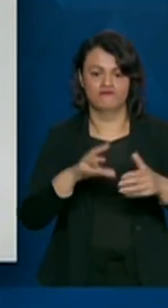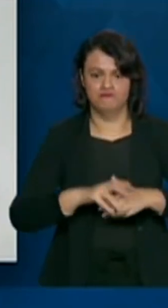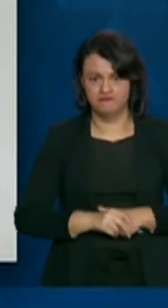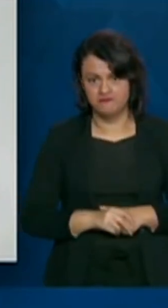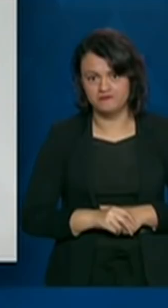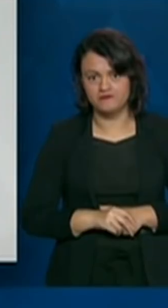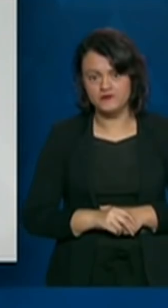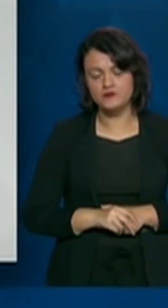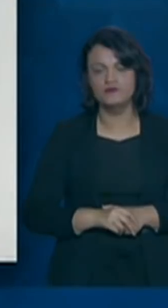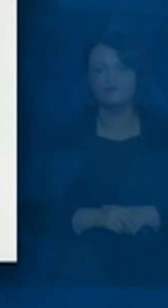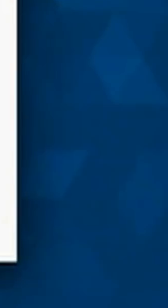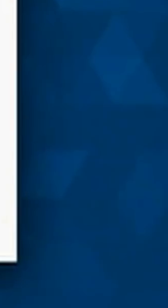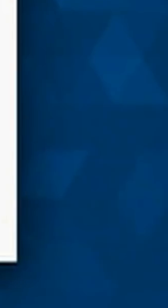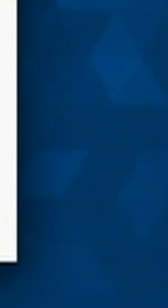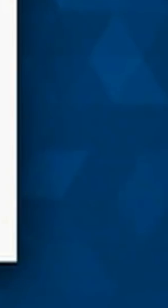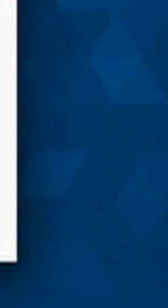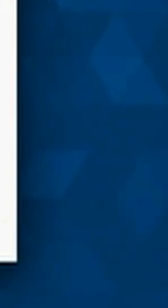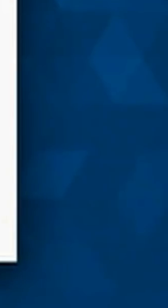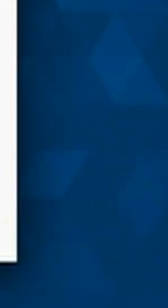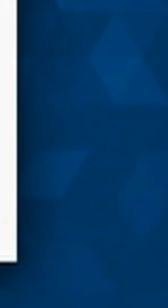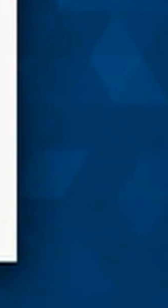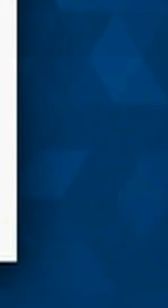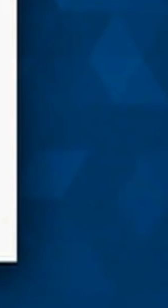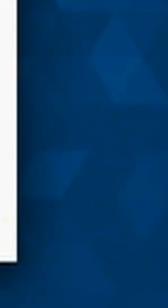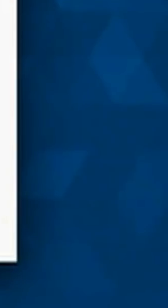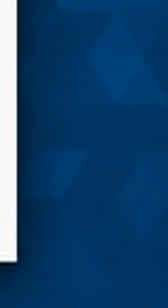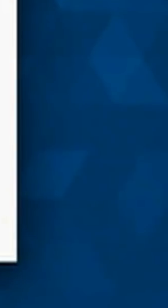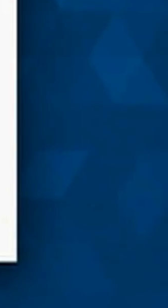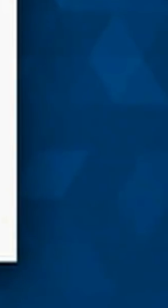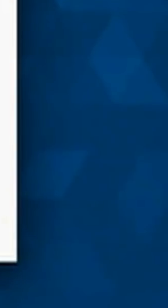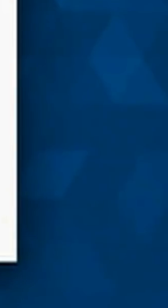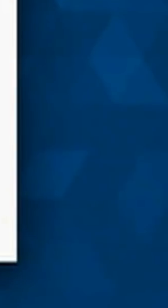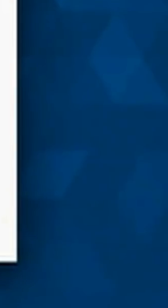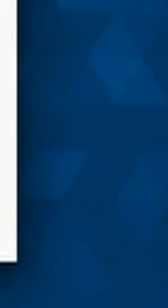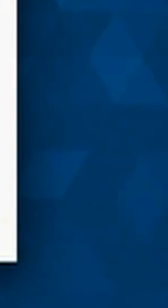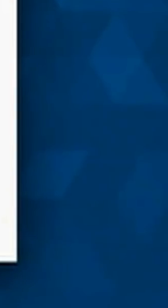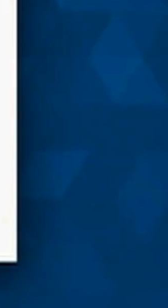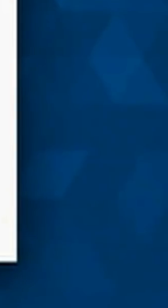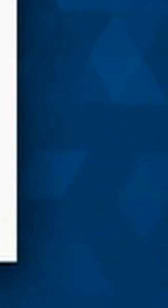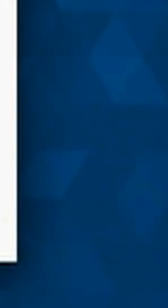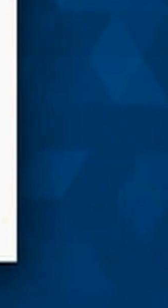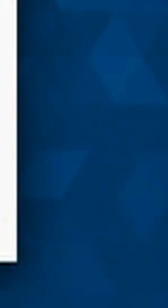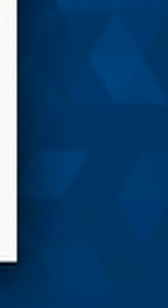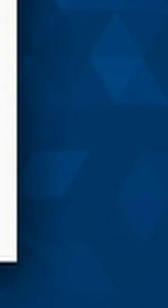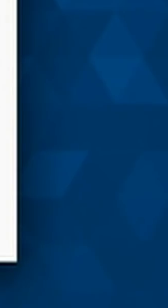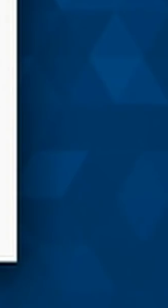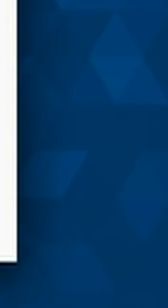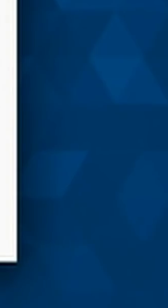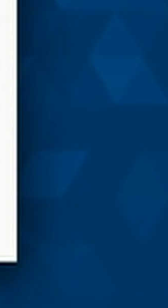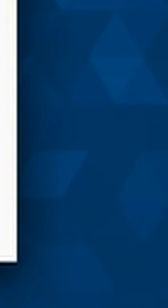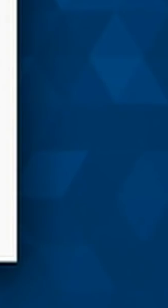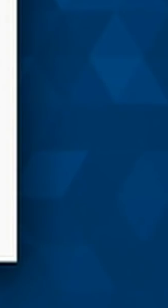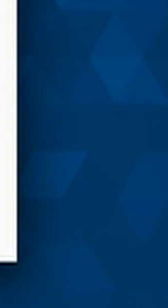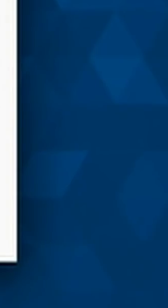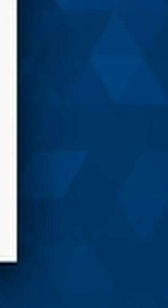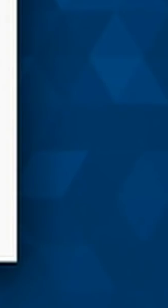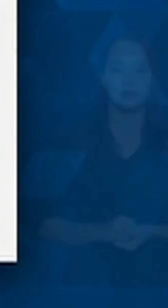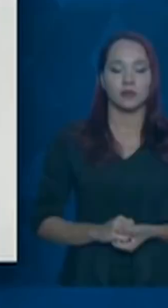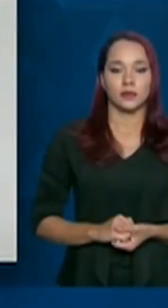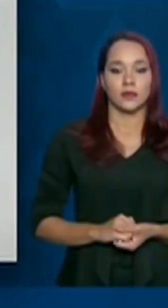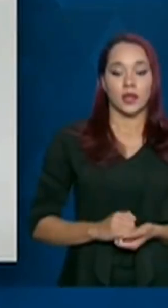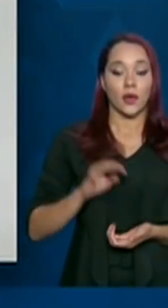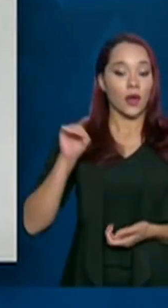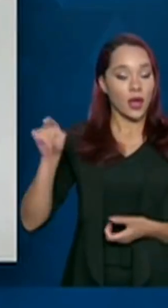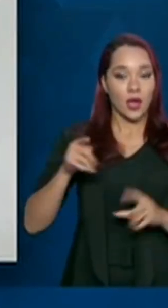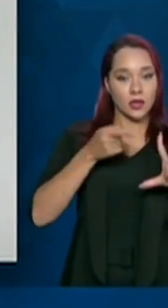Próximo. Essa é uma curva que é interessante observar, porque nós temos um total de óbitos, que está